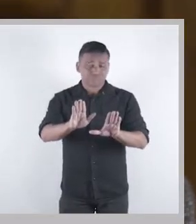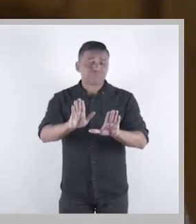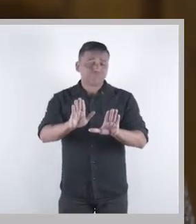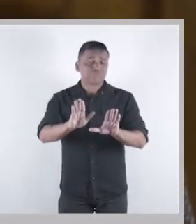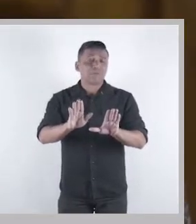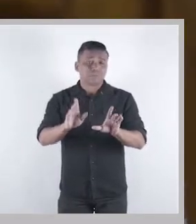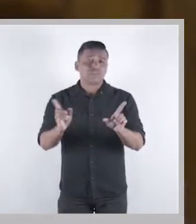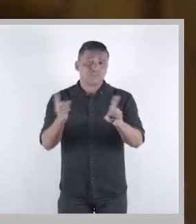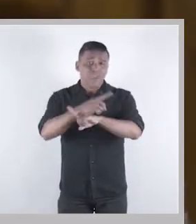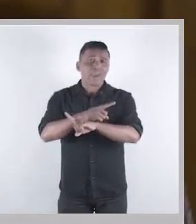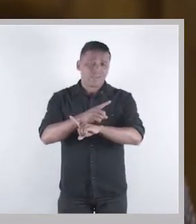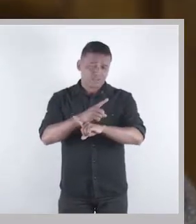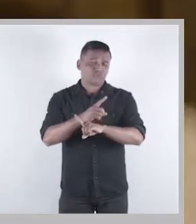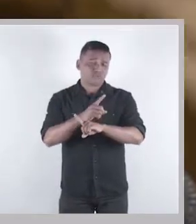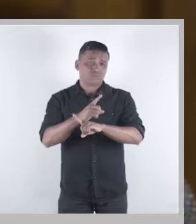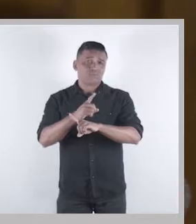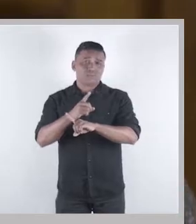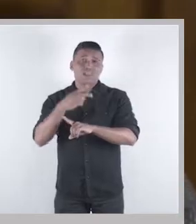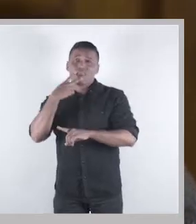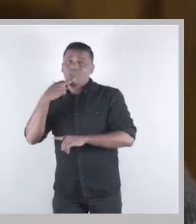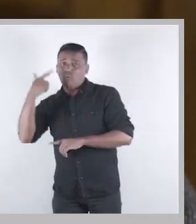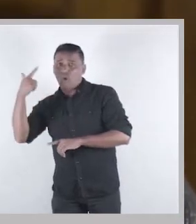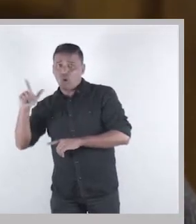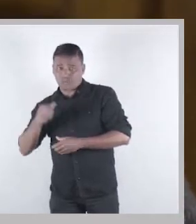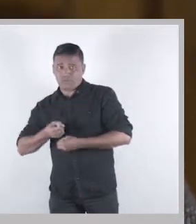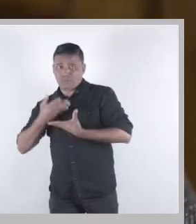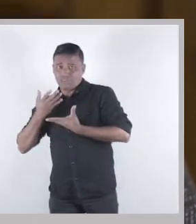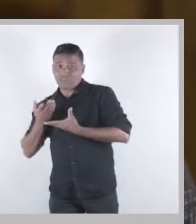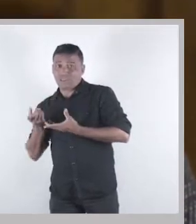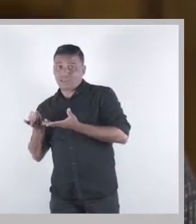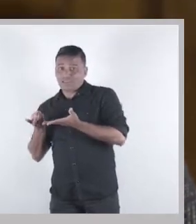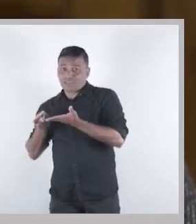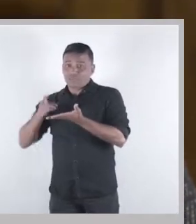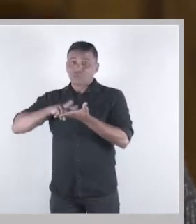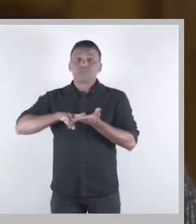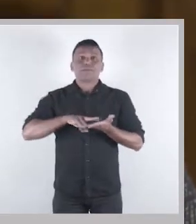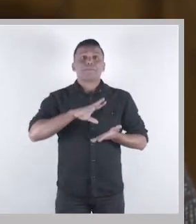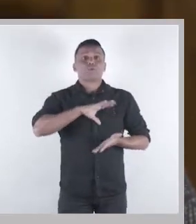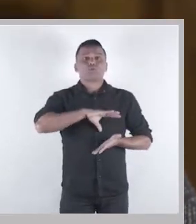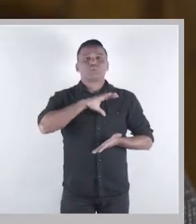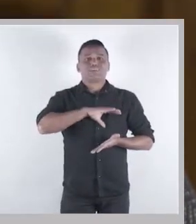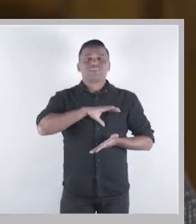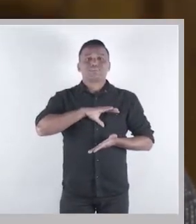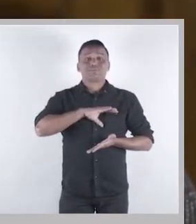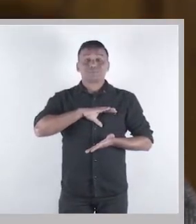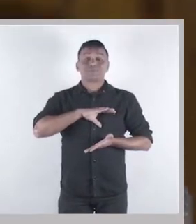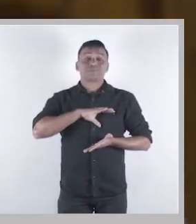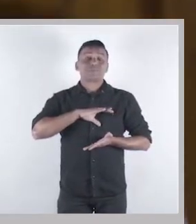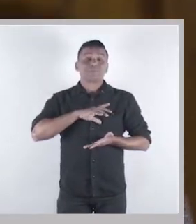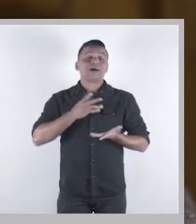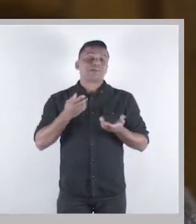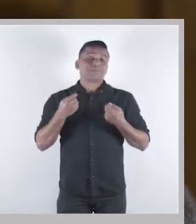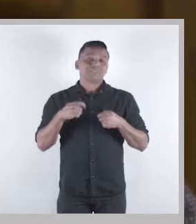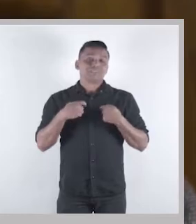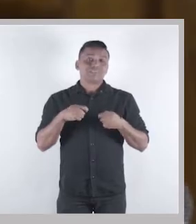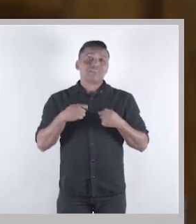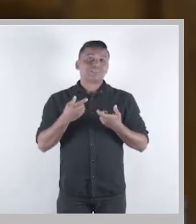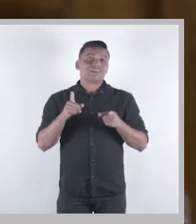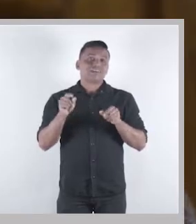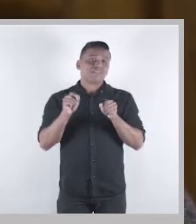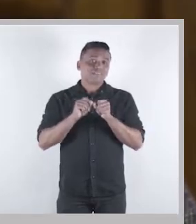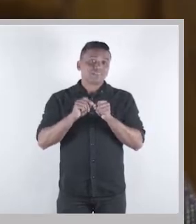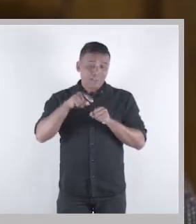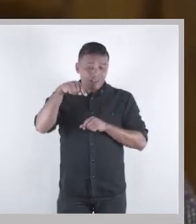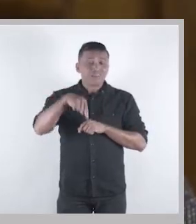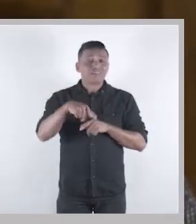proporcionar que poetas brasileiros cheia a outras línguas é então assim eu penso para gente a revista